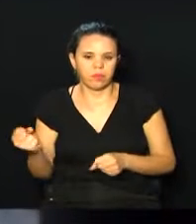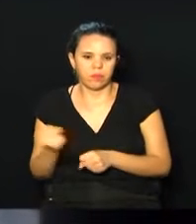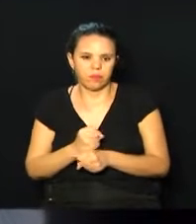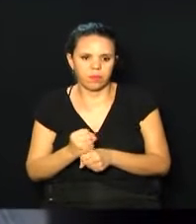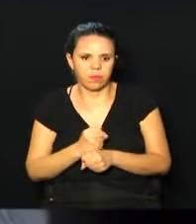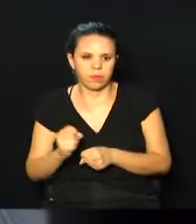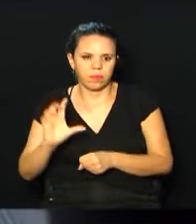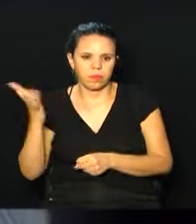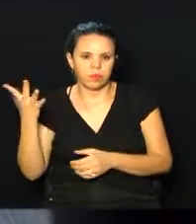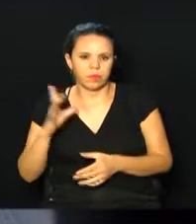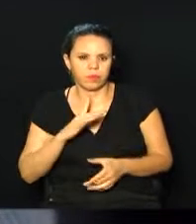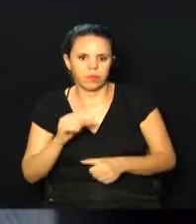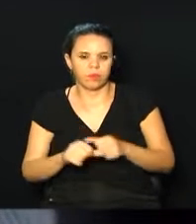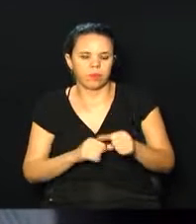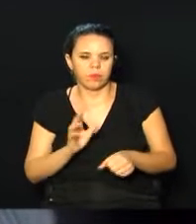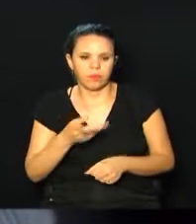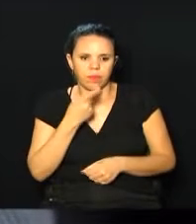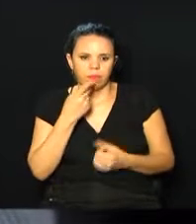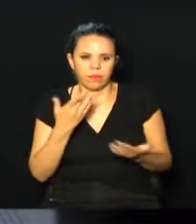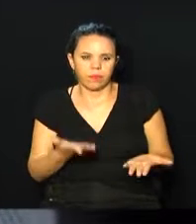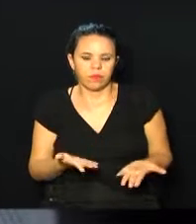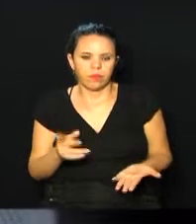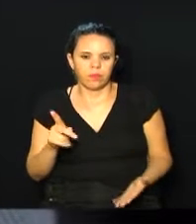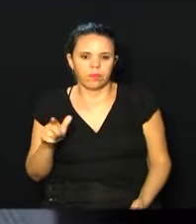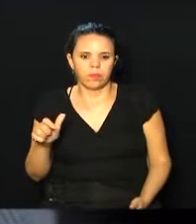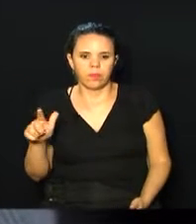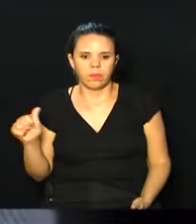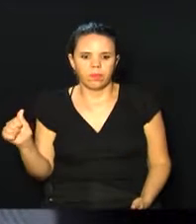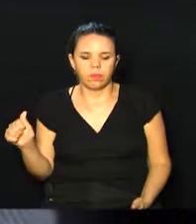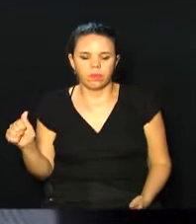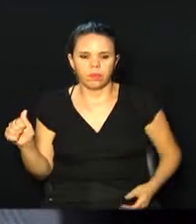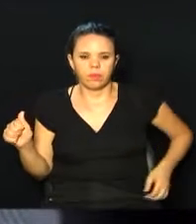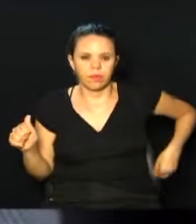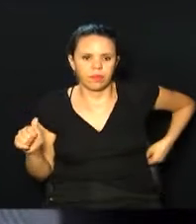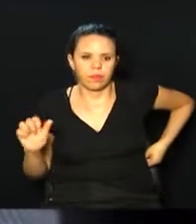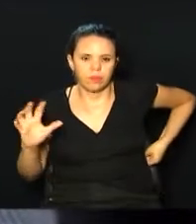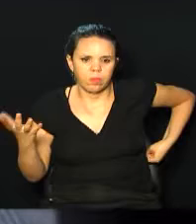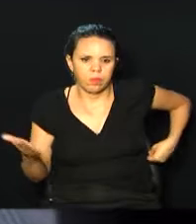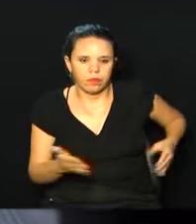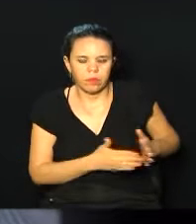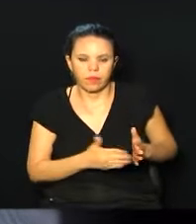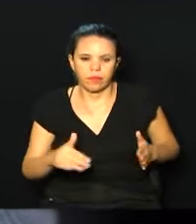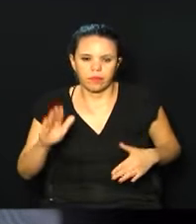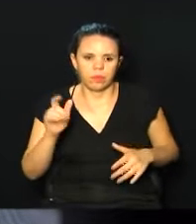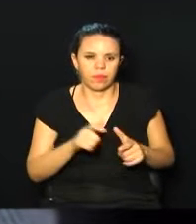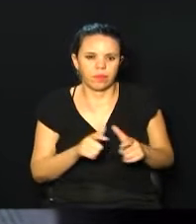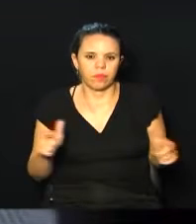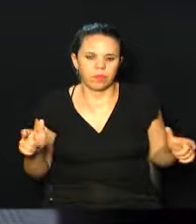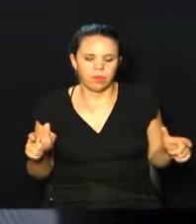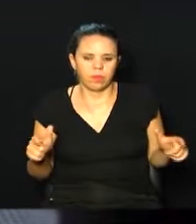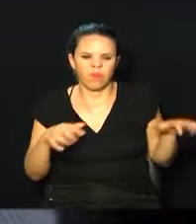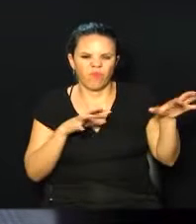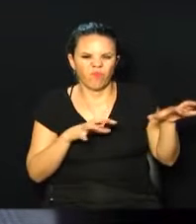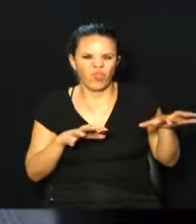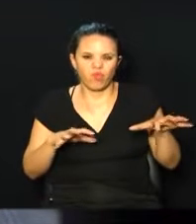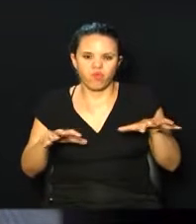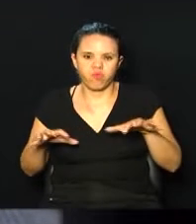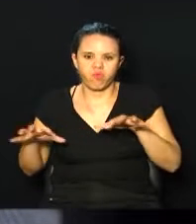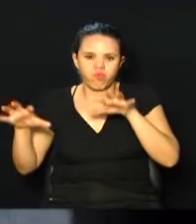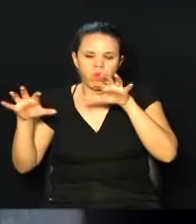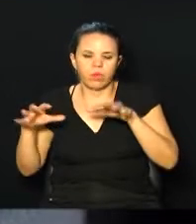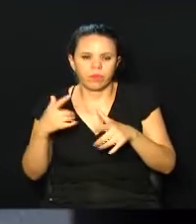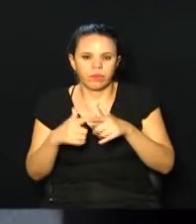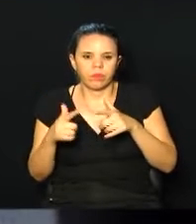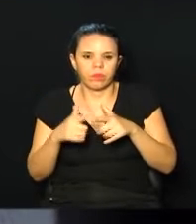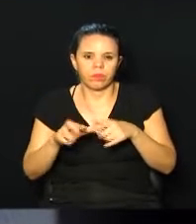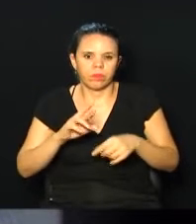tem acontecido, como já mencionado aí pelo Paulela, é uma ocorrência cada vez maior de chuvas, e o problema